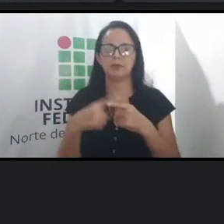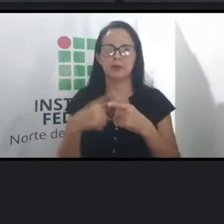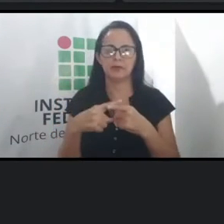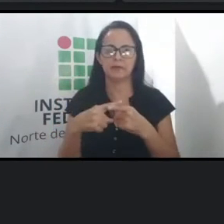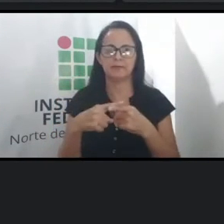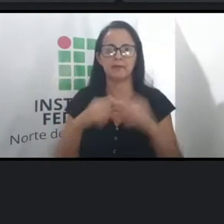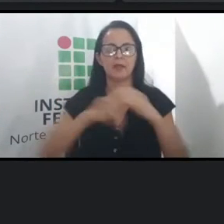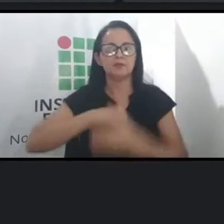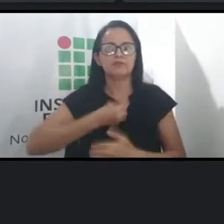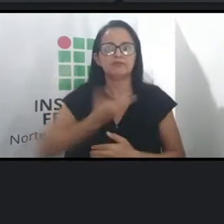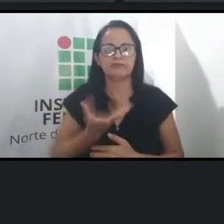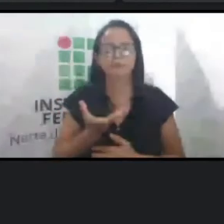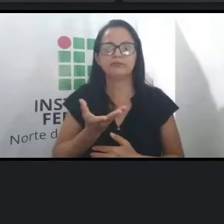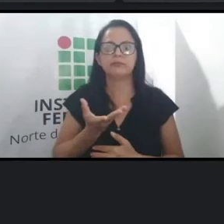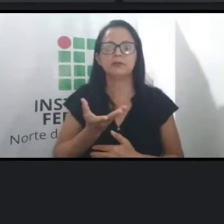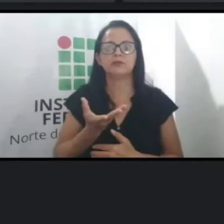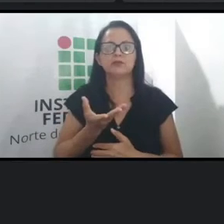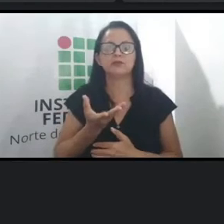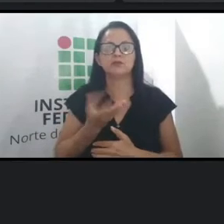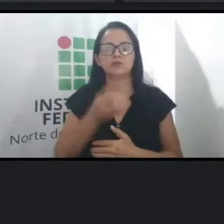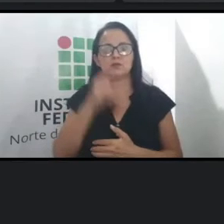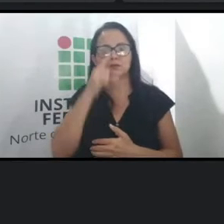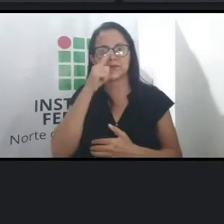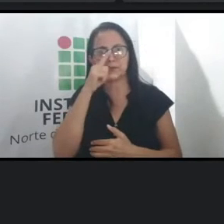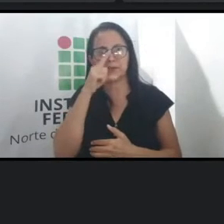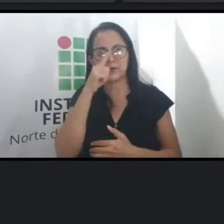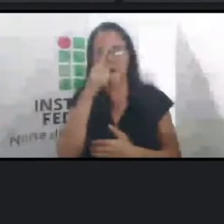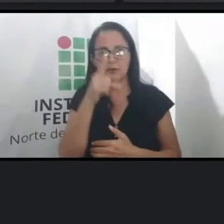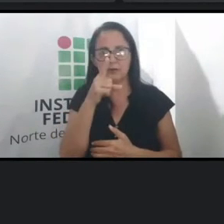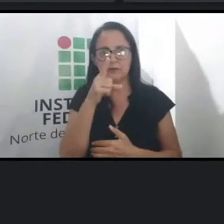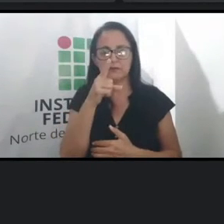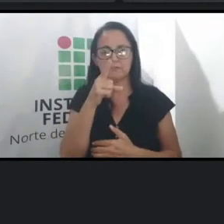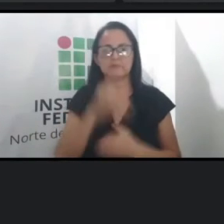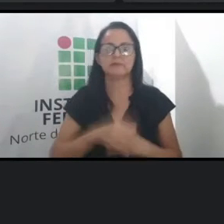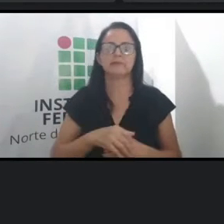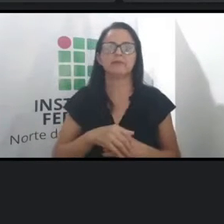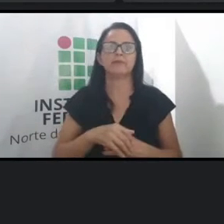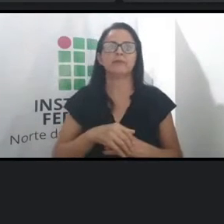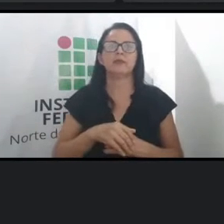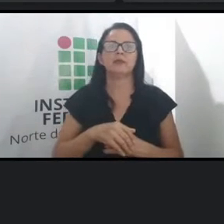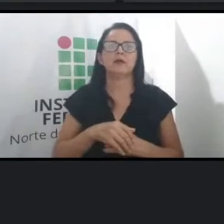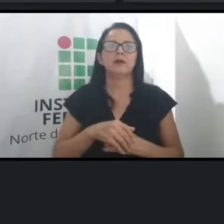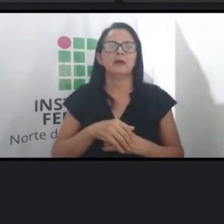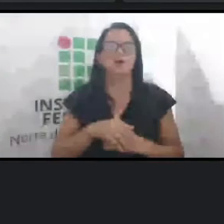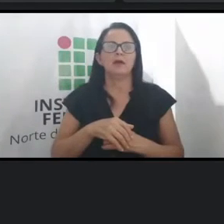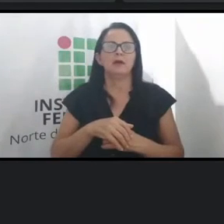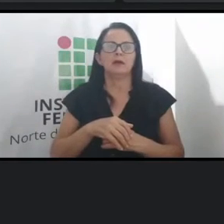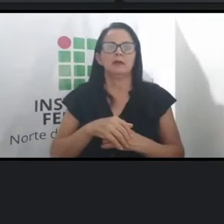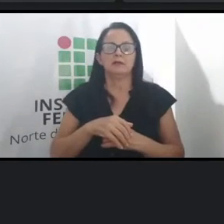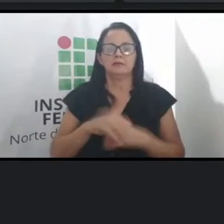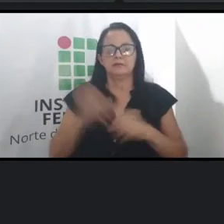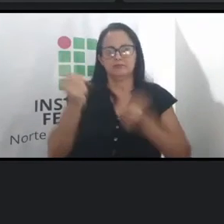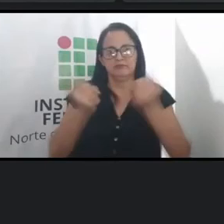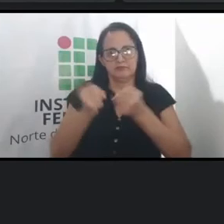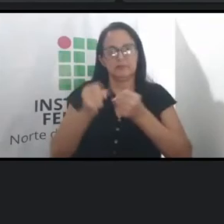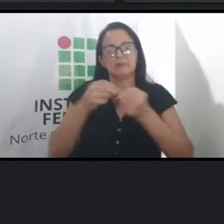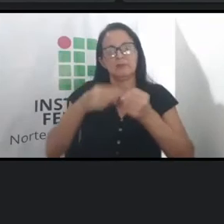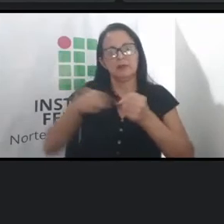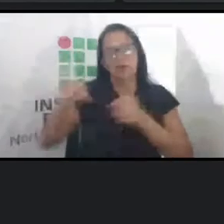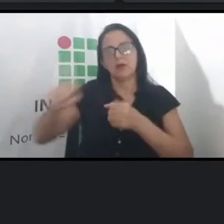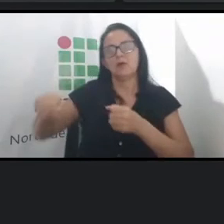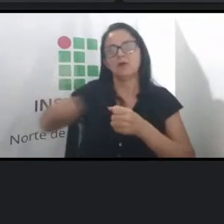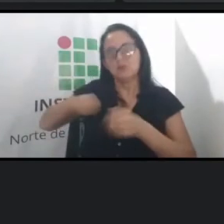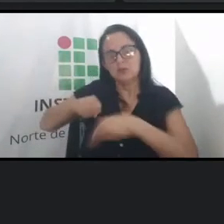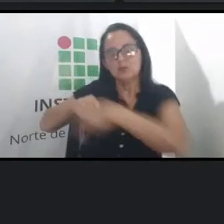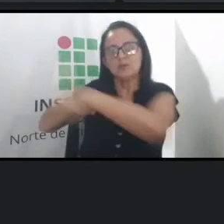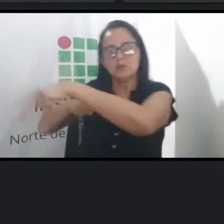extrema sair do veículo. É a única solução para sair do veículo é essa? Então, o que ela tem que ser feita? Ela tem que